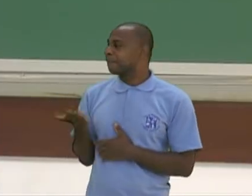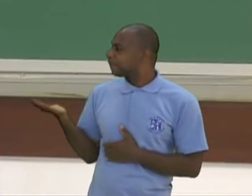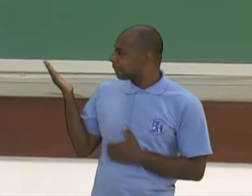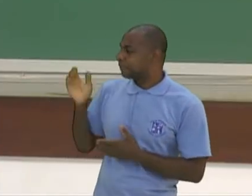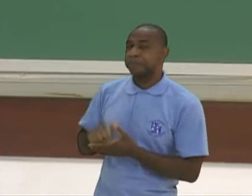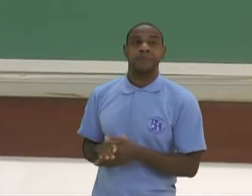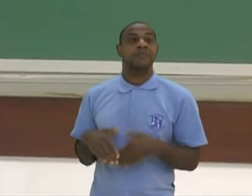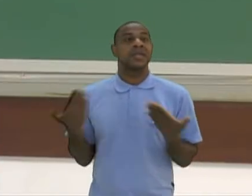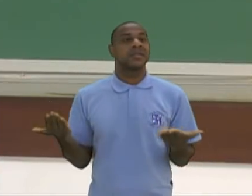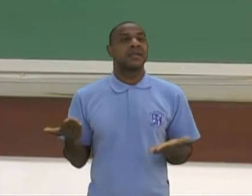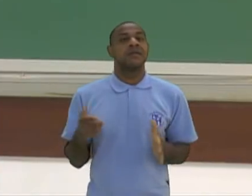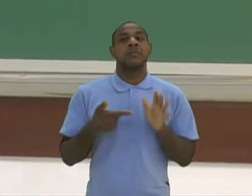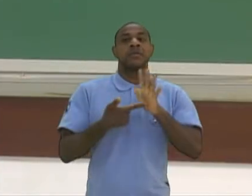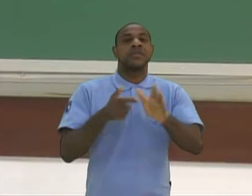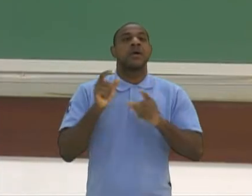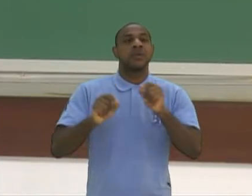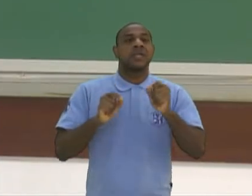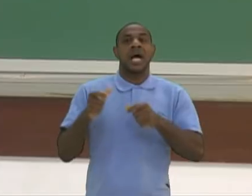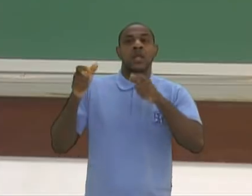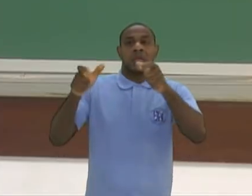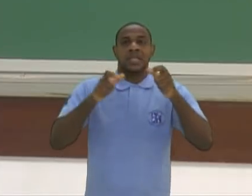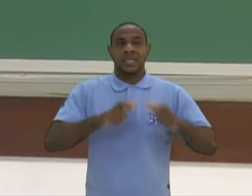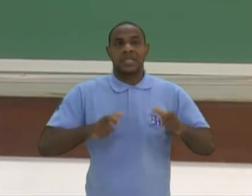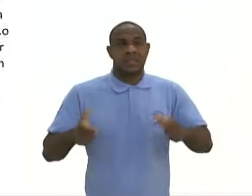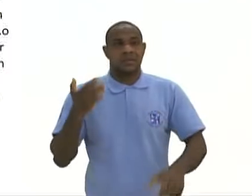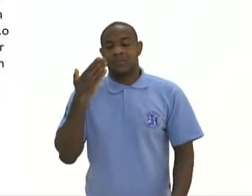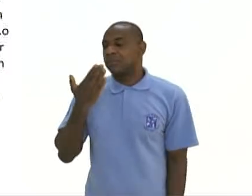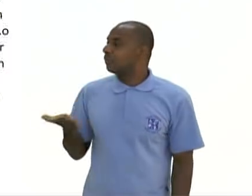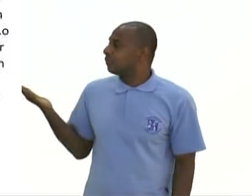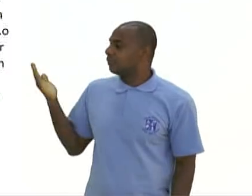aqui eu vou mostrar para vocês a localização deles.